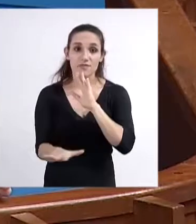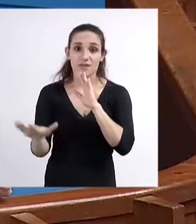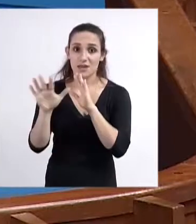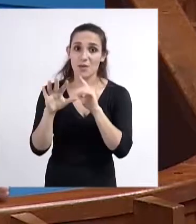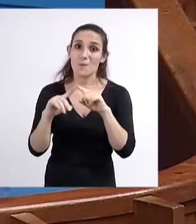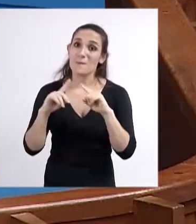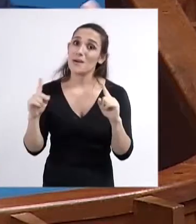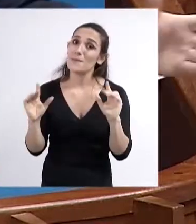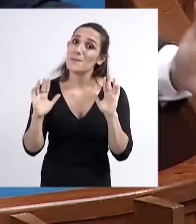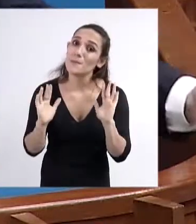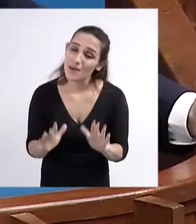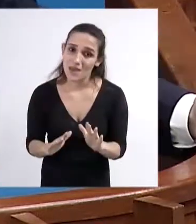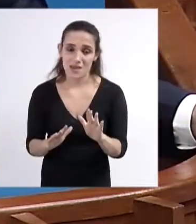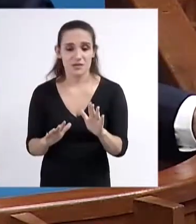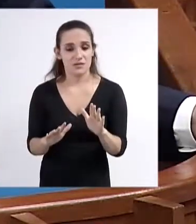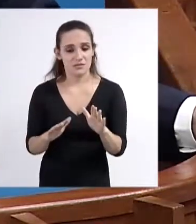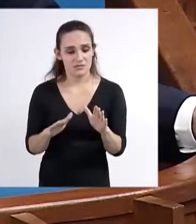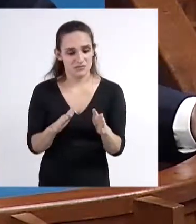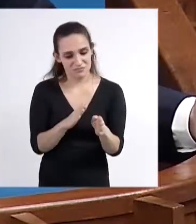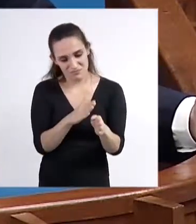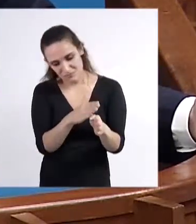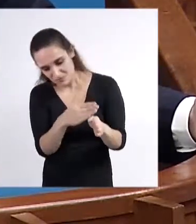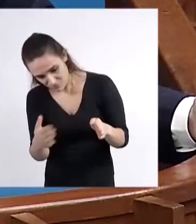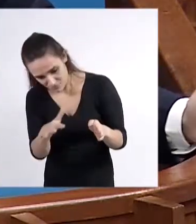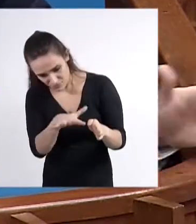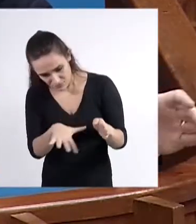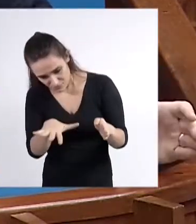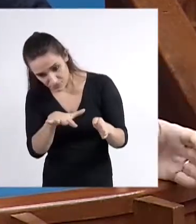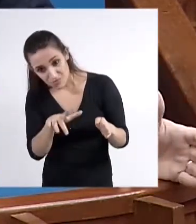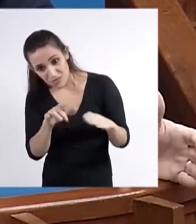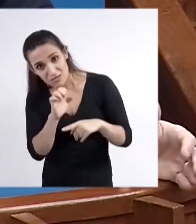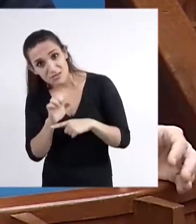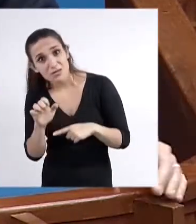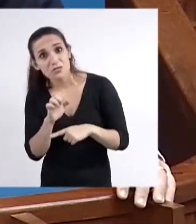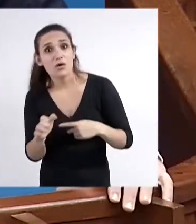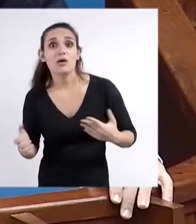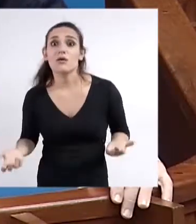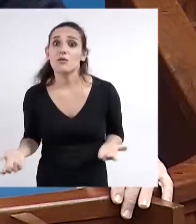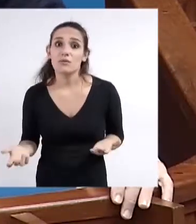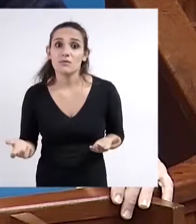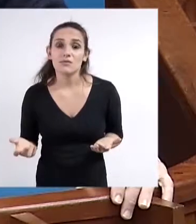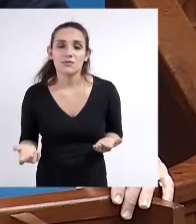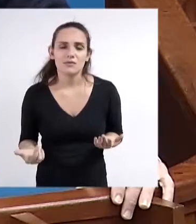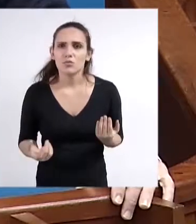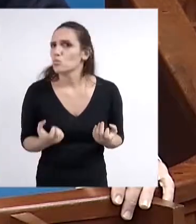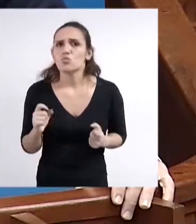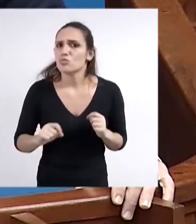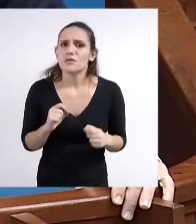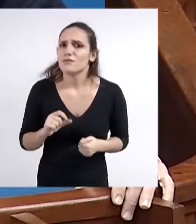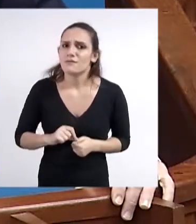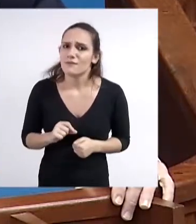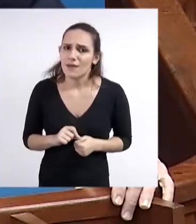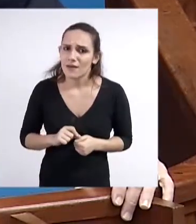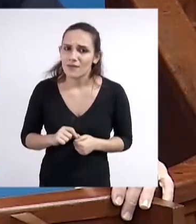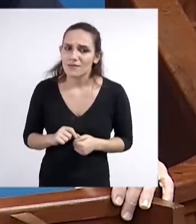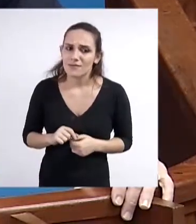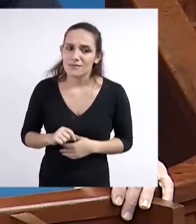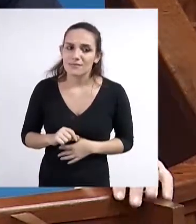uma, e fora da área de fronteira é outra. E nós precisamos estar